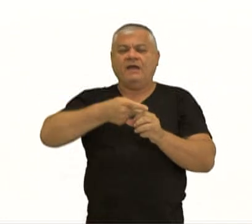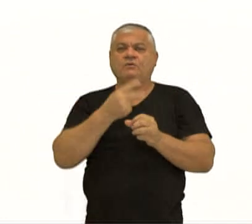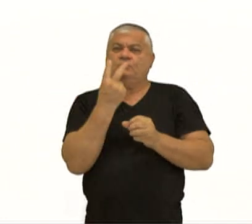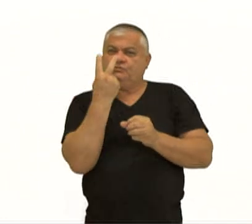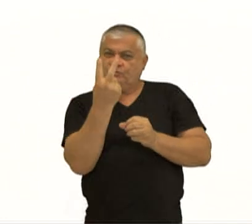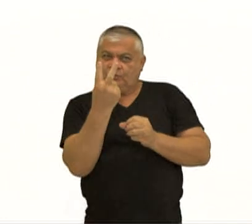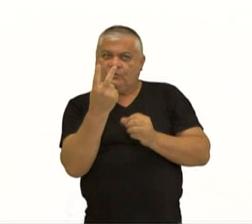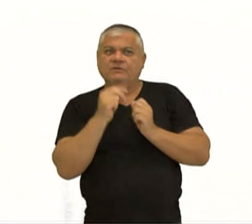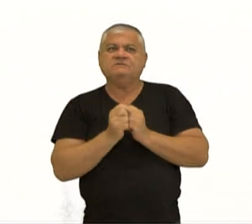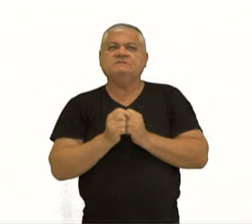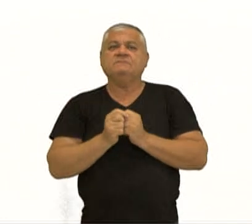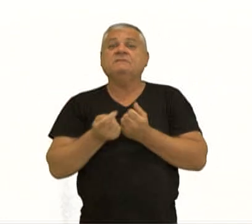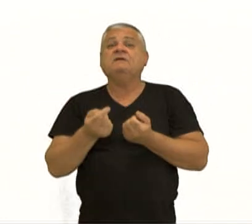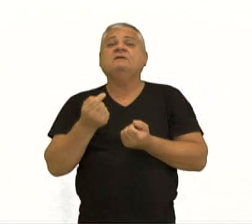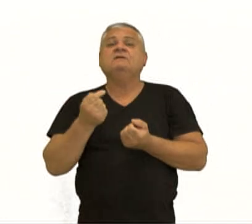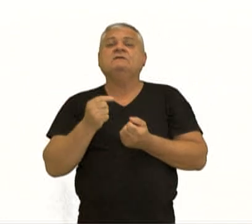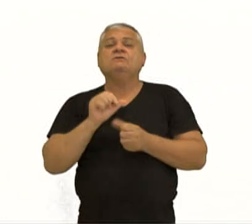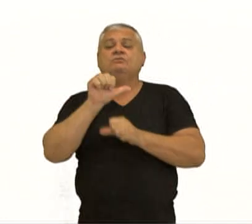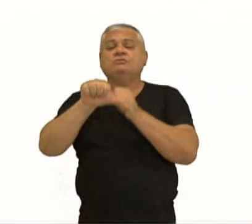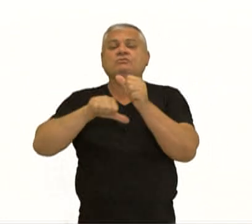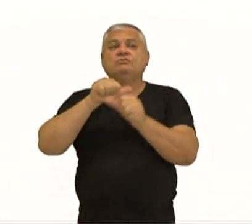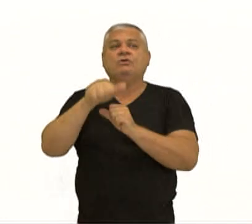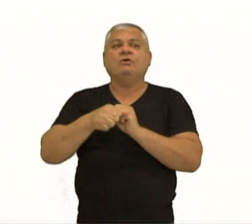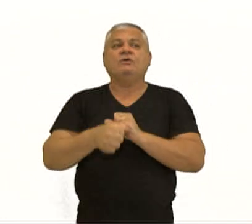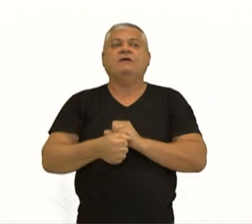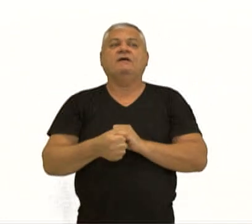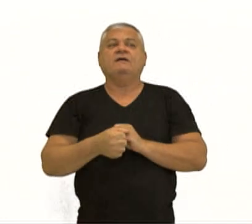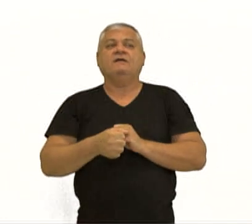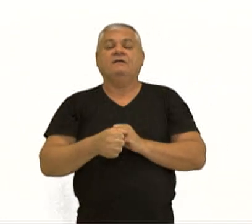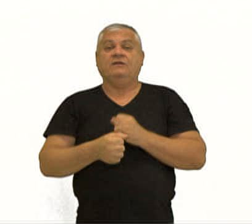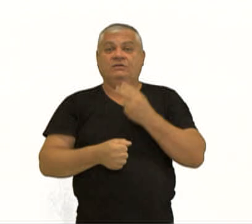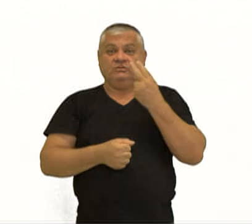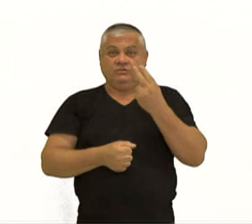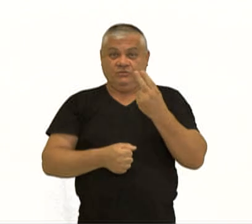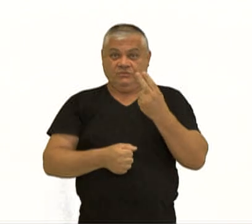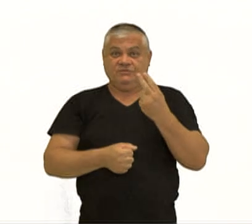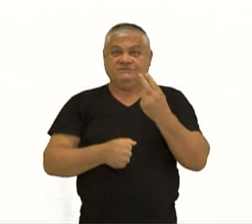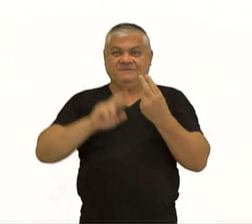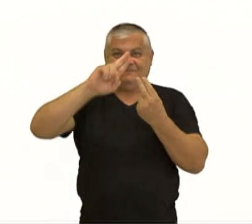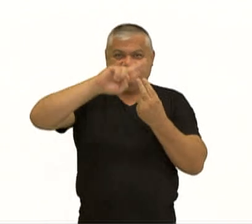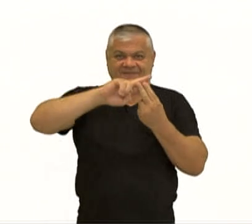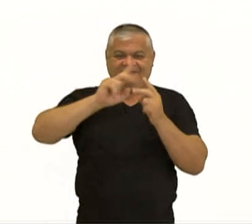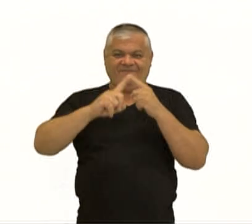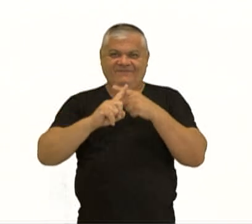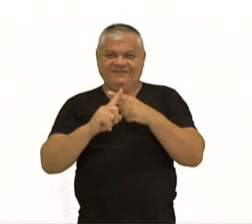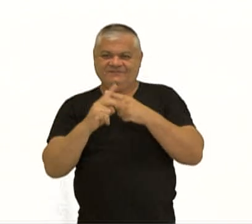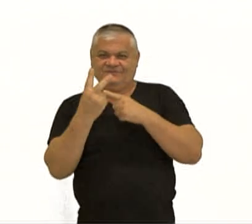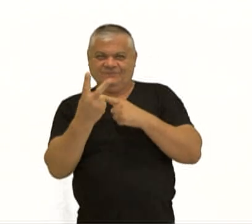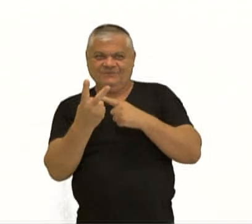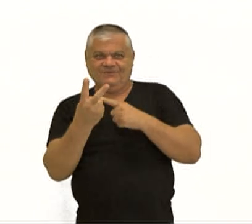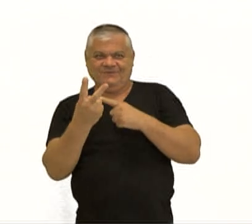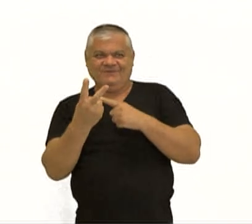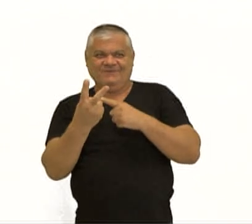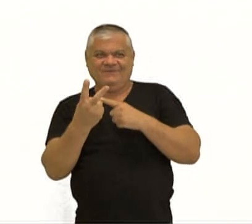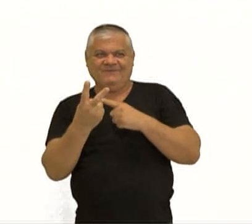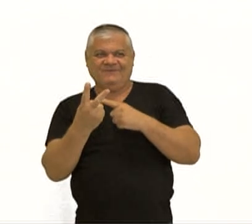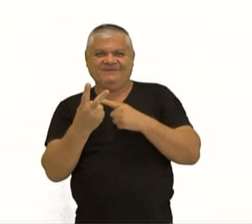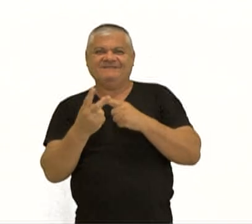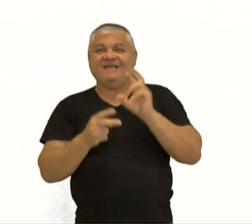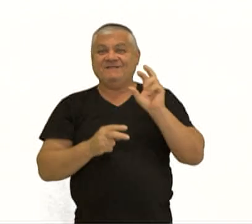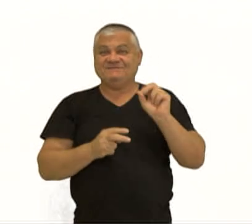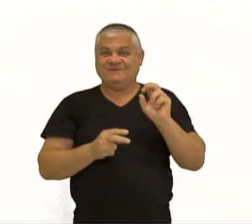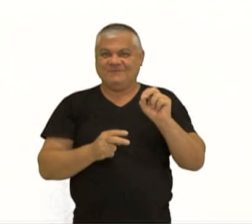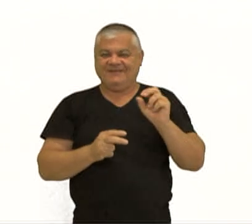vale 2 metros. Vamos substituir aqui na nossa forma. 2π vezes o raio, que vale 2, e a área lateral, que